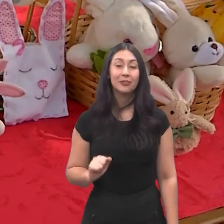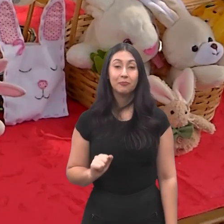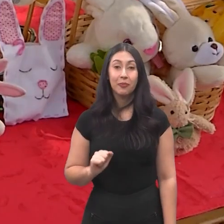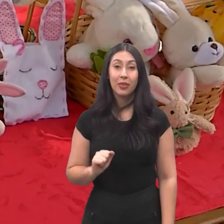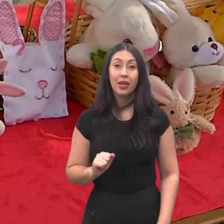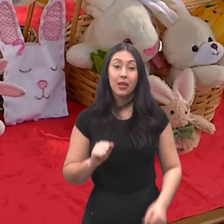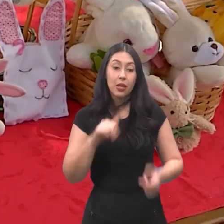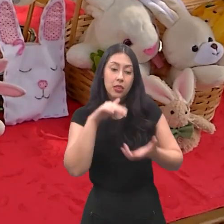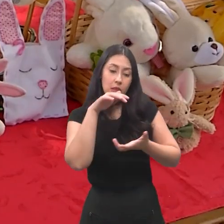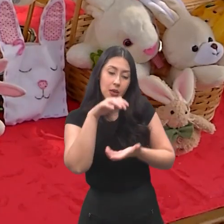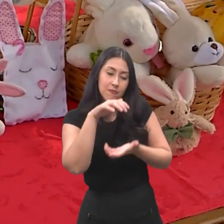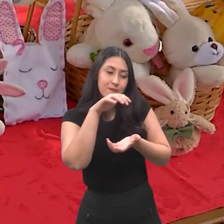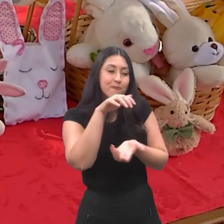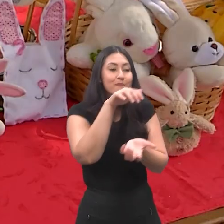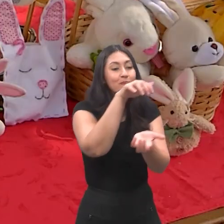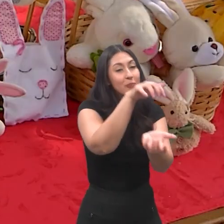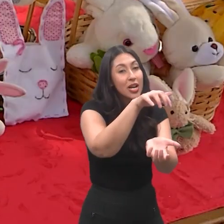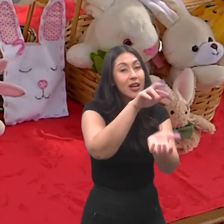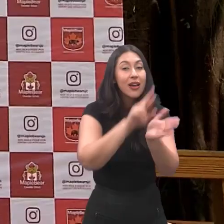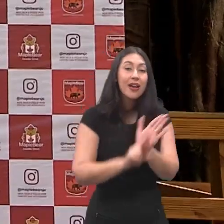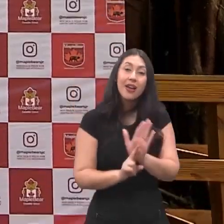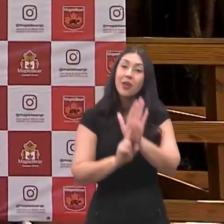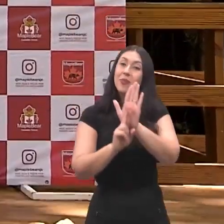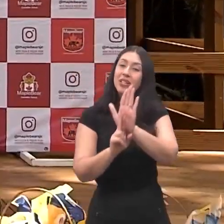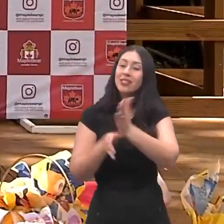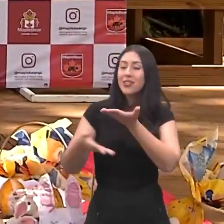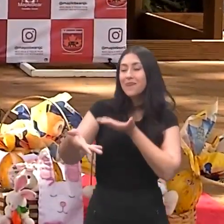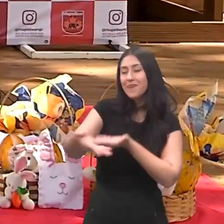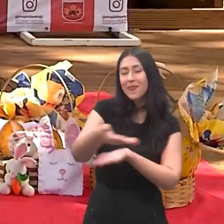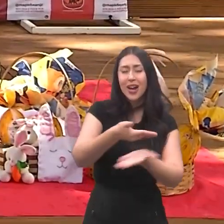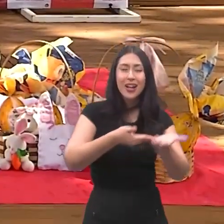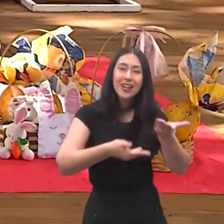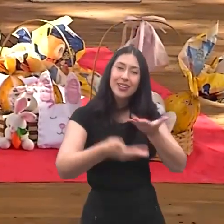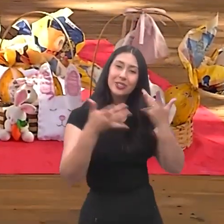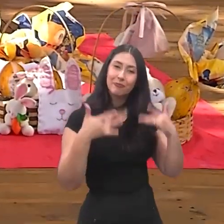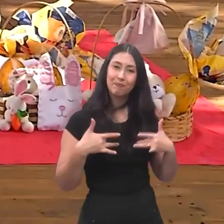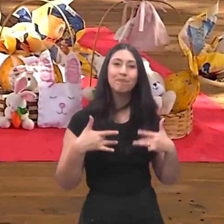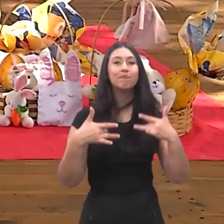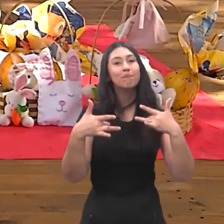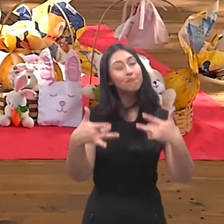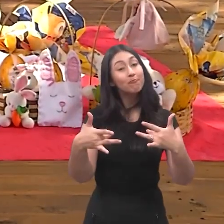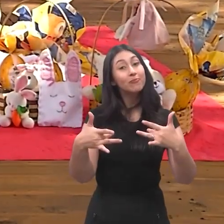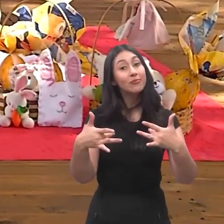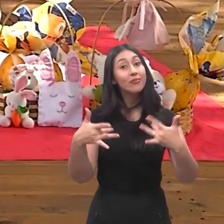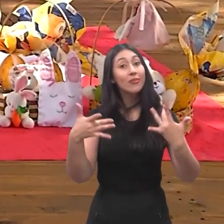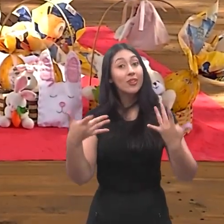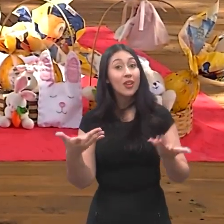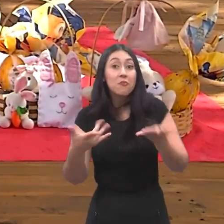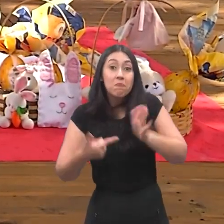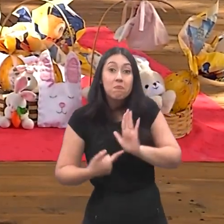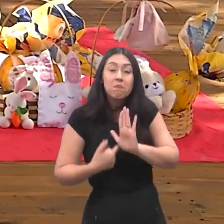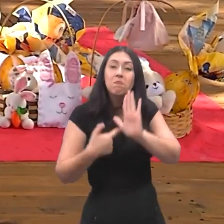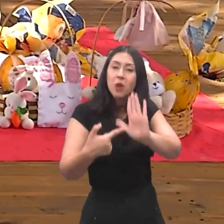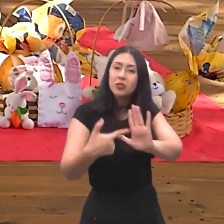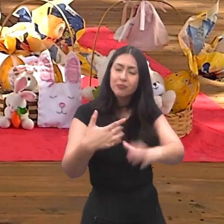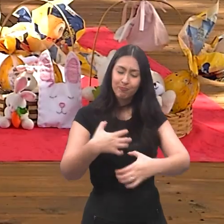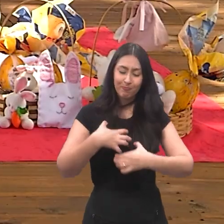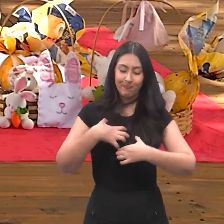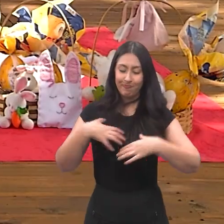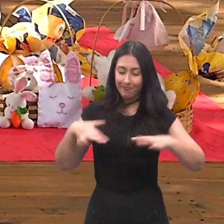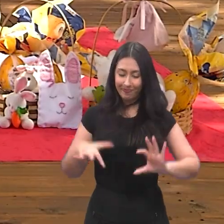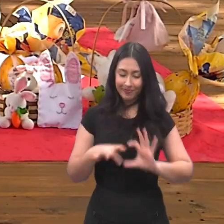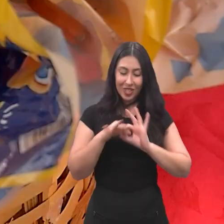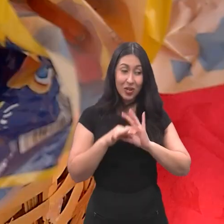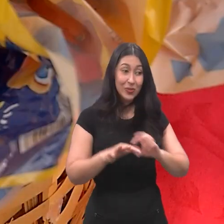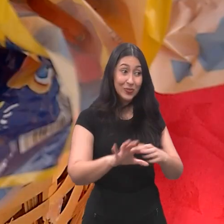O rito de presentear as pessoas com ovos representa partilha e generosidade. E essa ideia reflete o